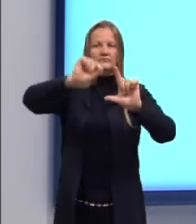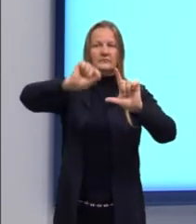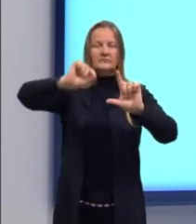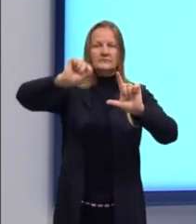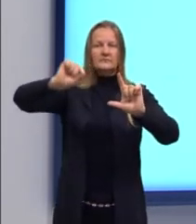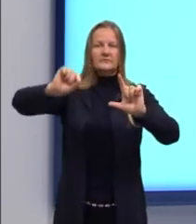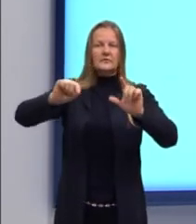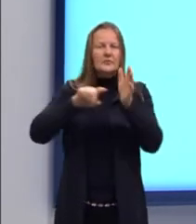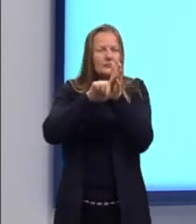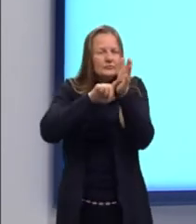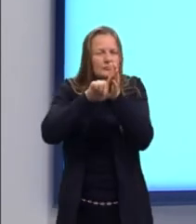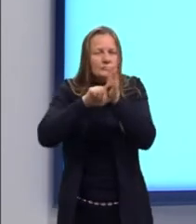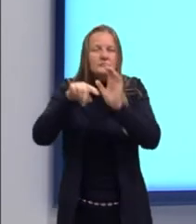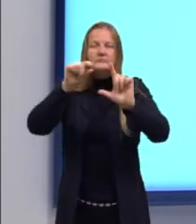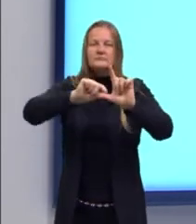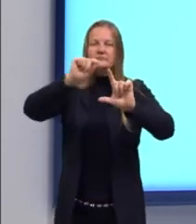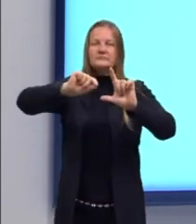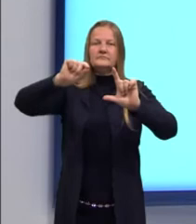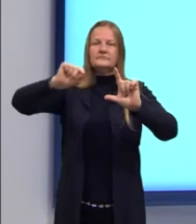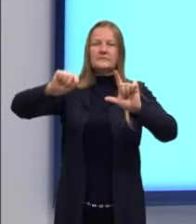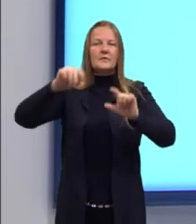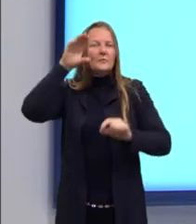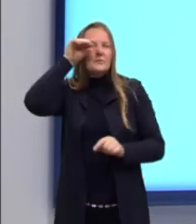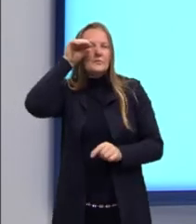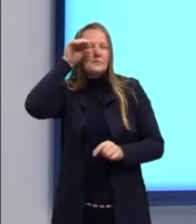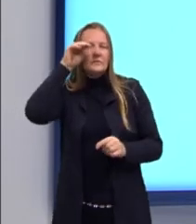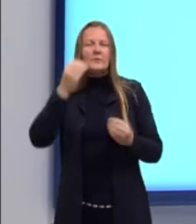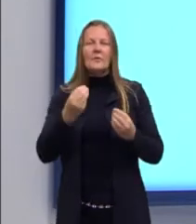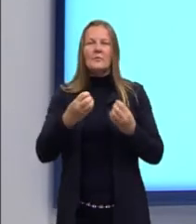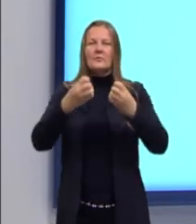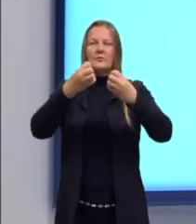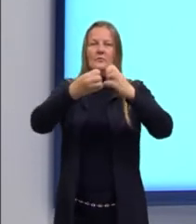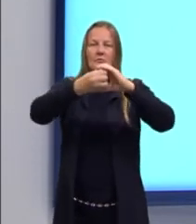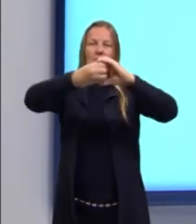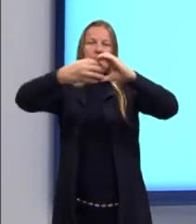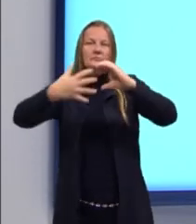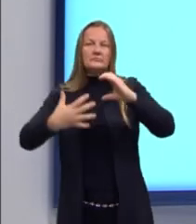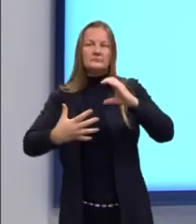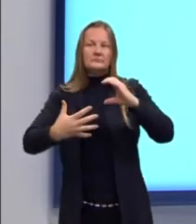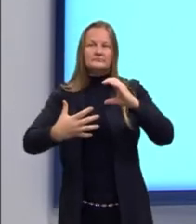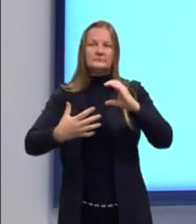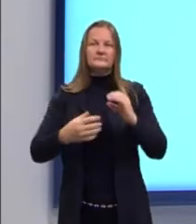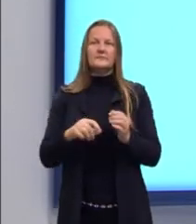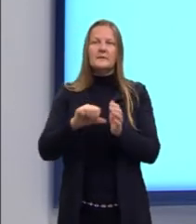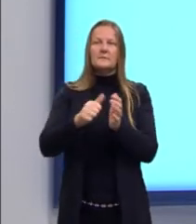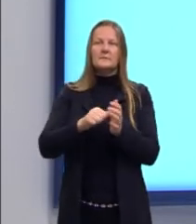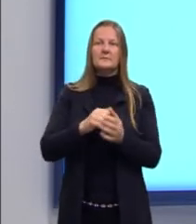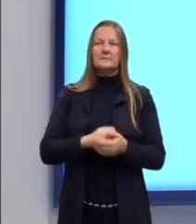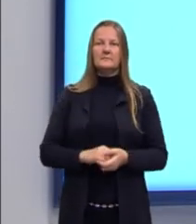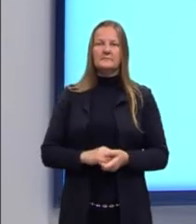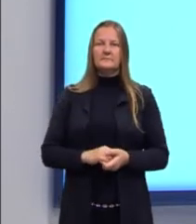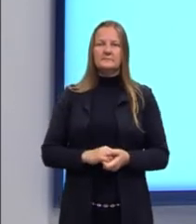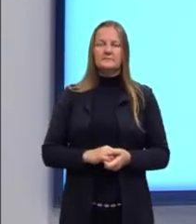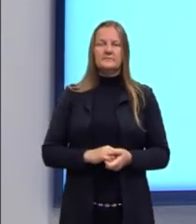analisando o gráfico nós podemos observar as seguintes características Primeira coisa eu posso dizer que